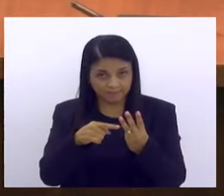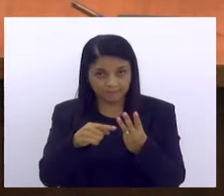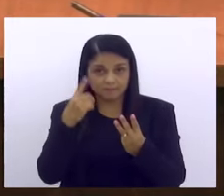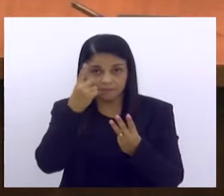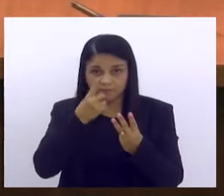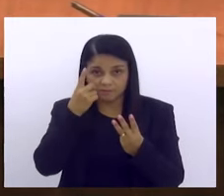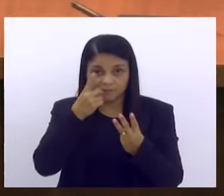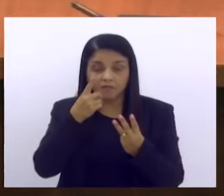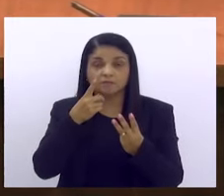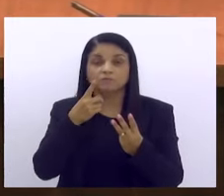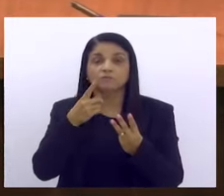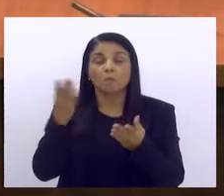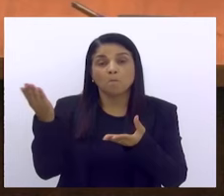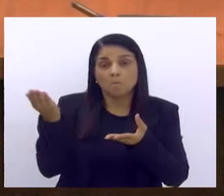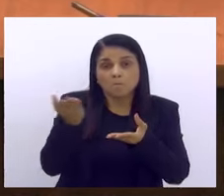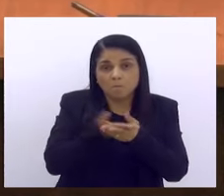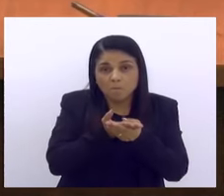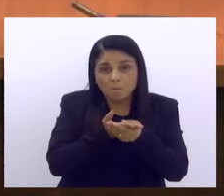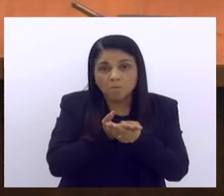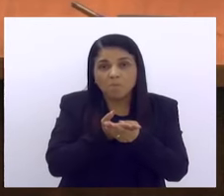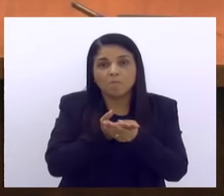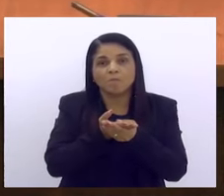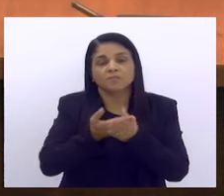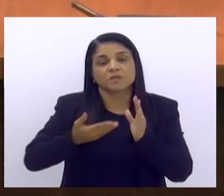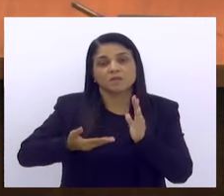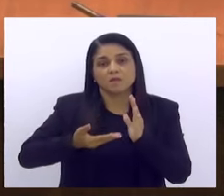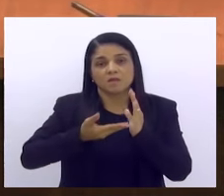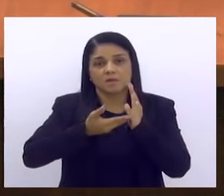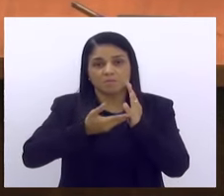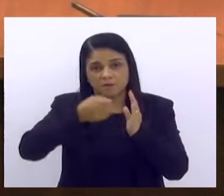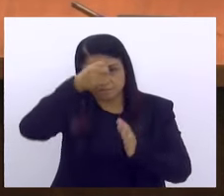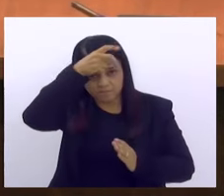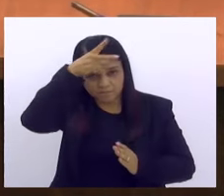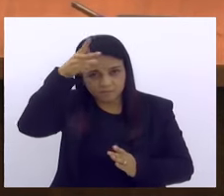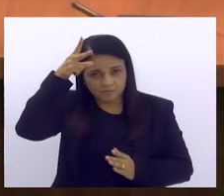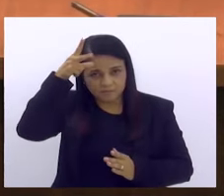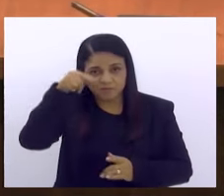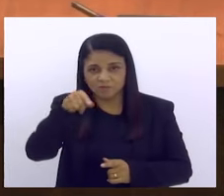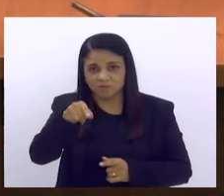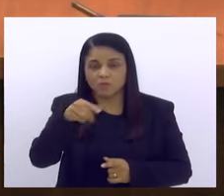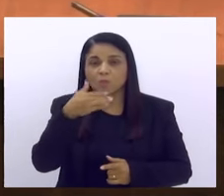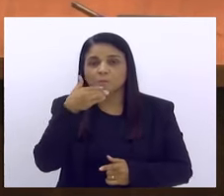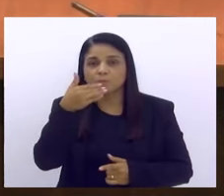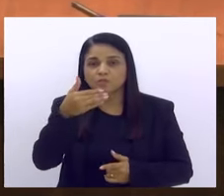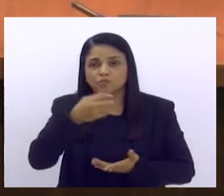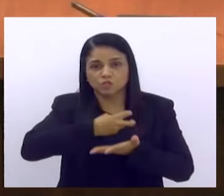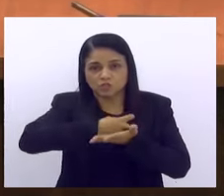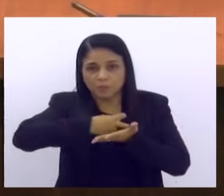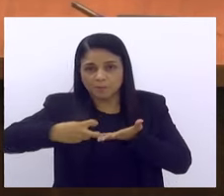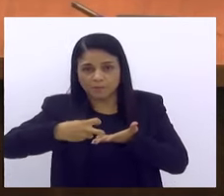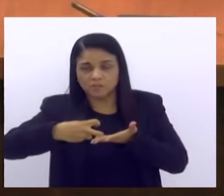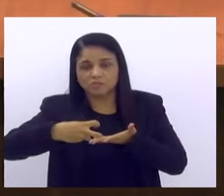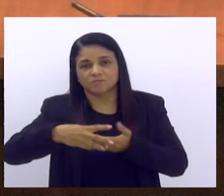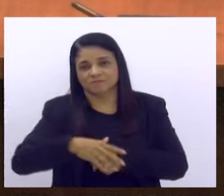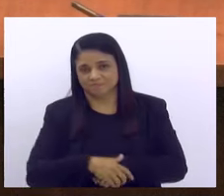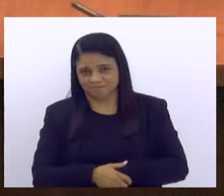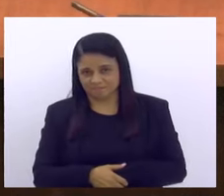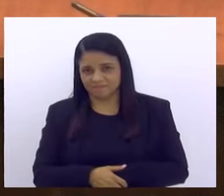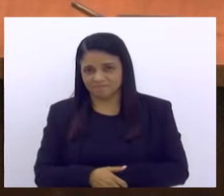Lopes, vamos protocolar na Câmara Municipal o seu pedido de